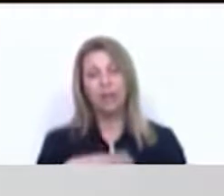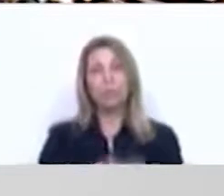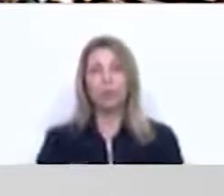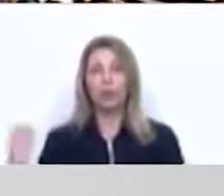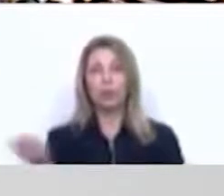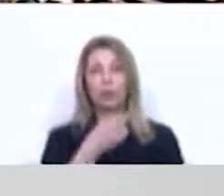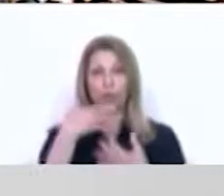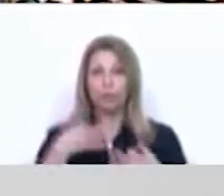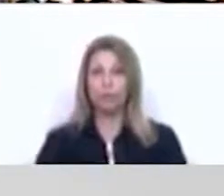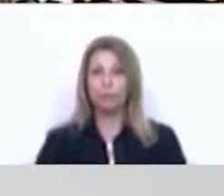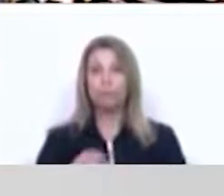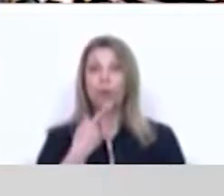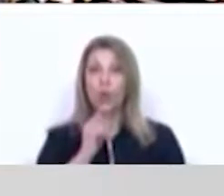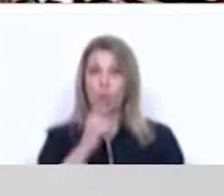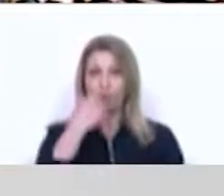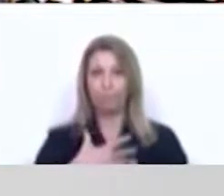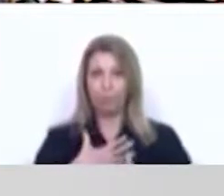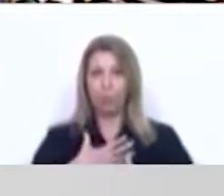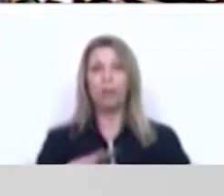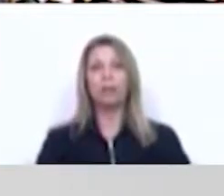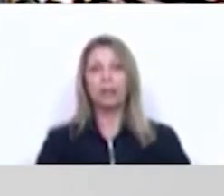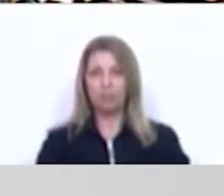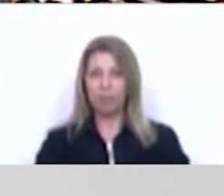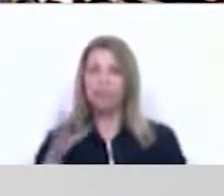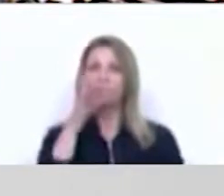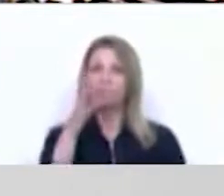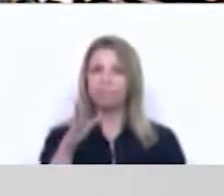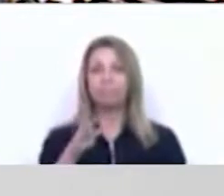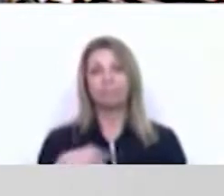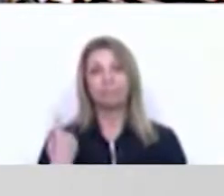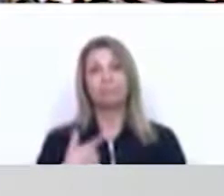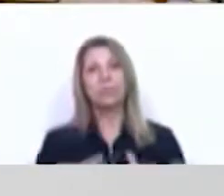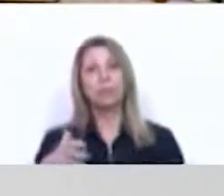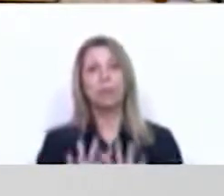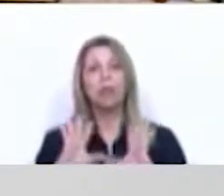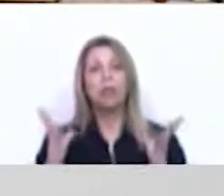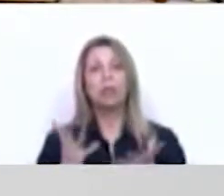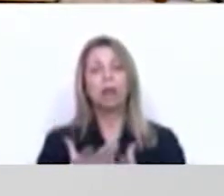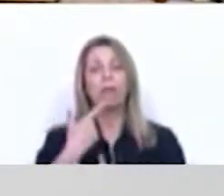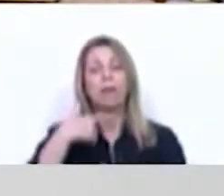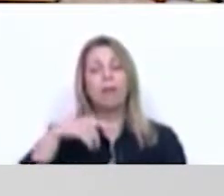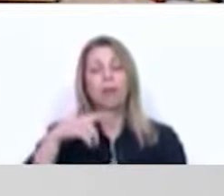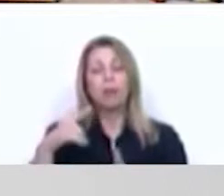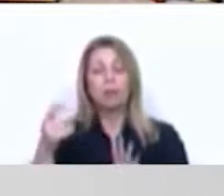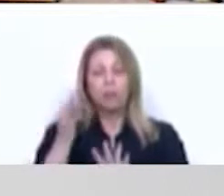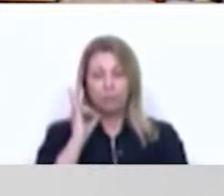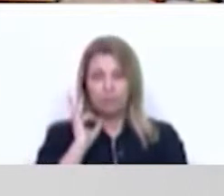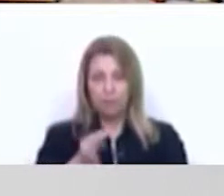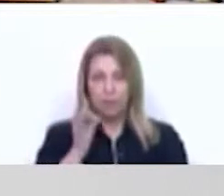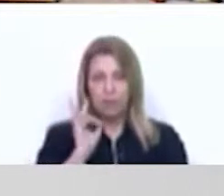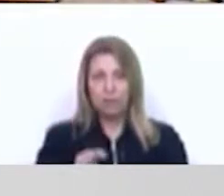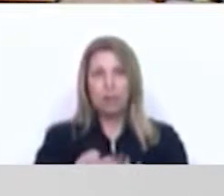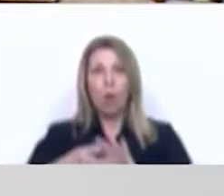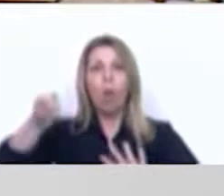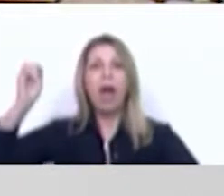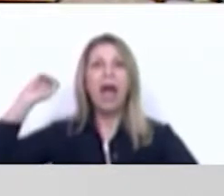do desporto nacional. O voto de pesar foi apresentado pela Comissão de Educação, Ciência, Juventude e Desporto. A família de